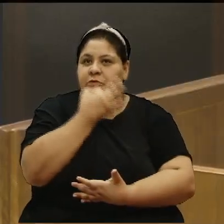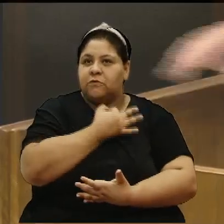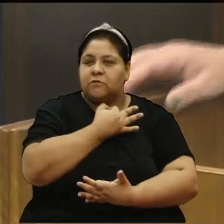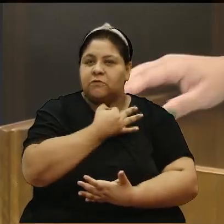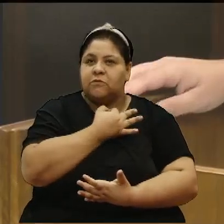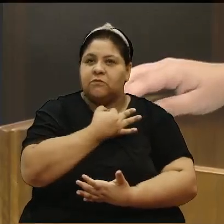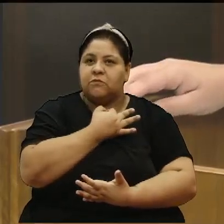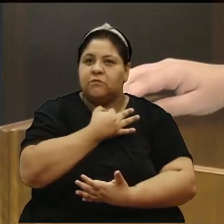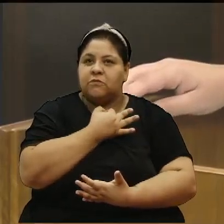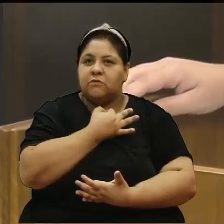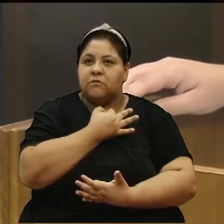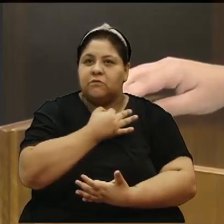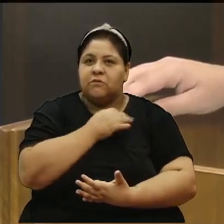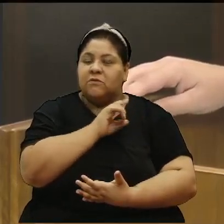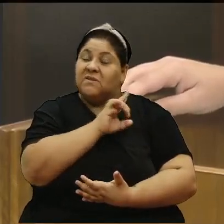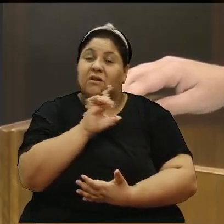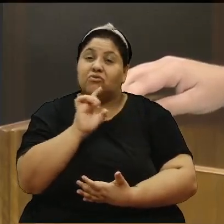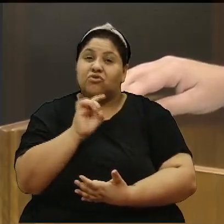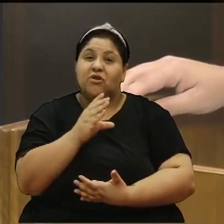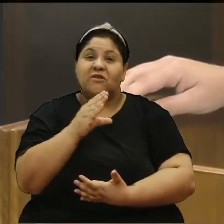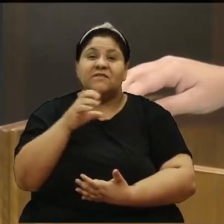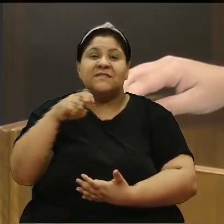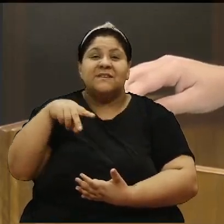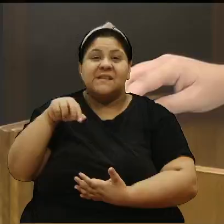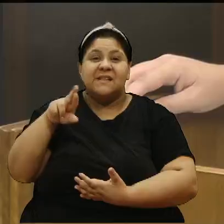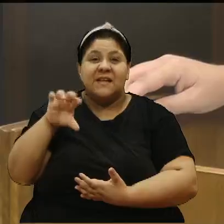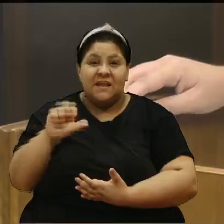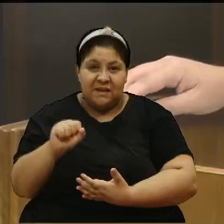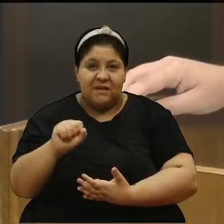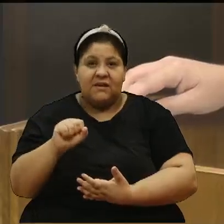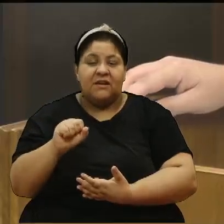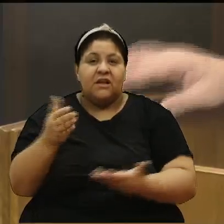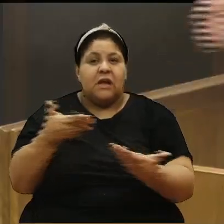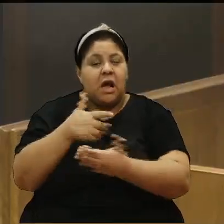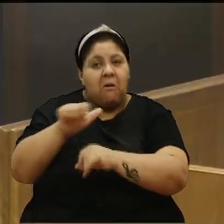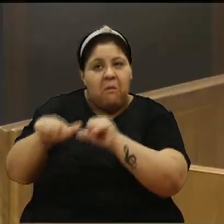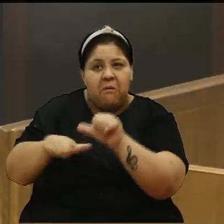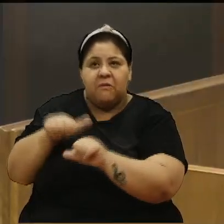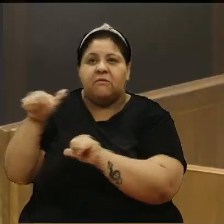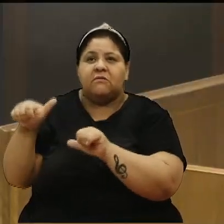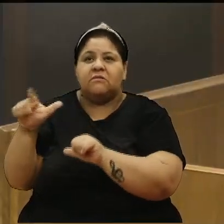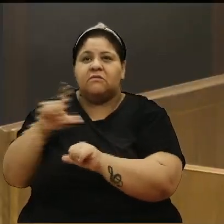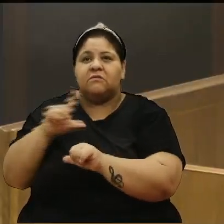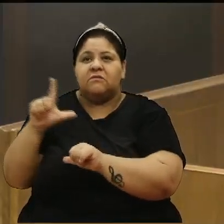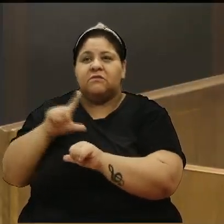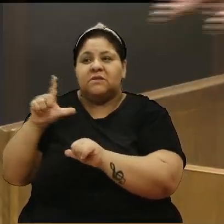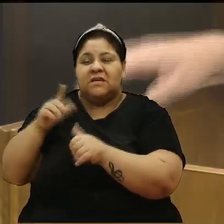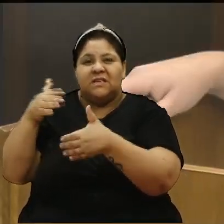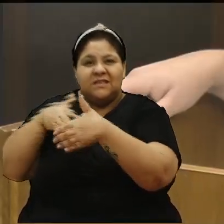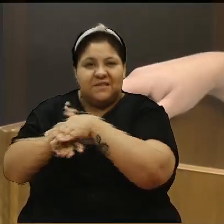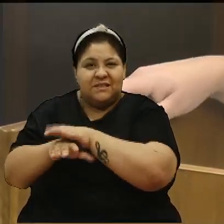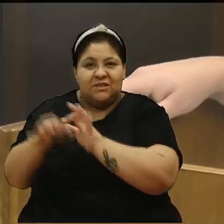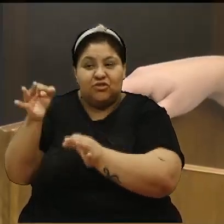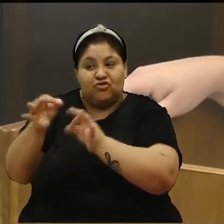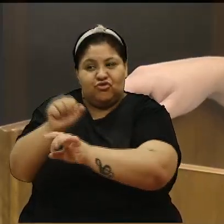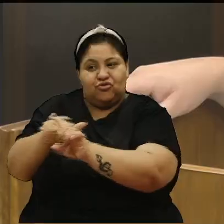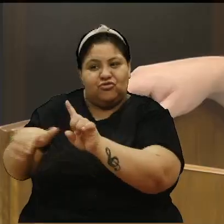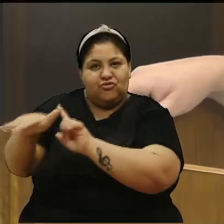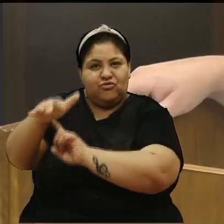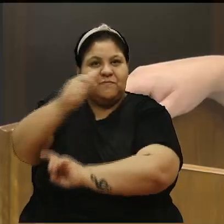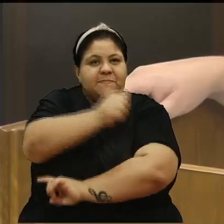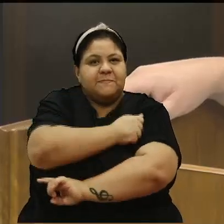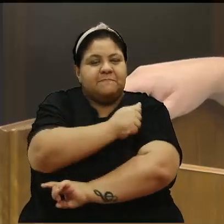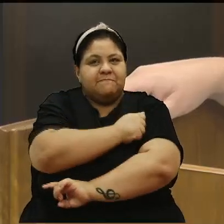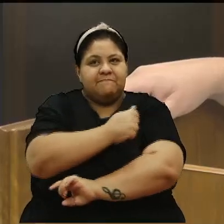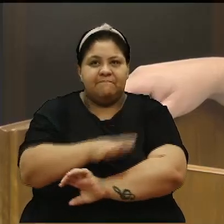deixem de ser cenários, né, e passem realmente a questão da inclusão e da justiça social para os nossos